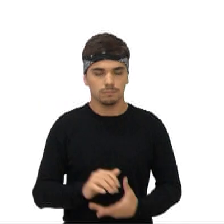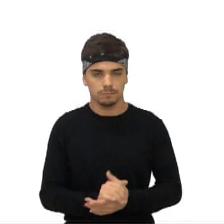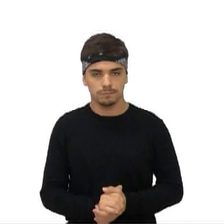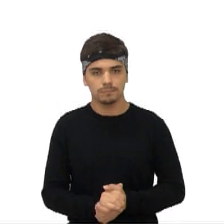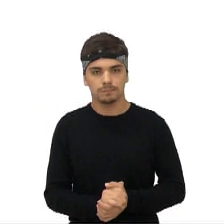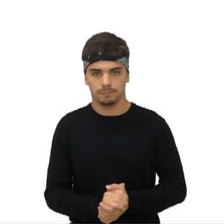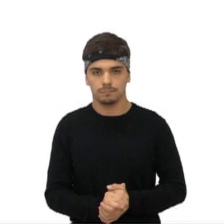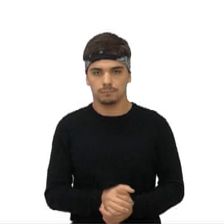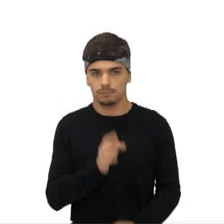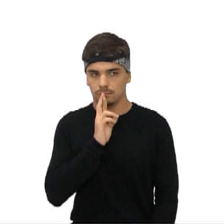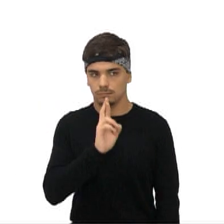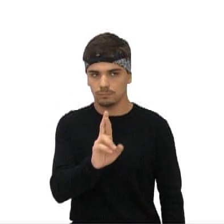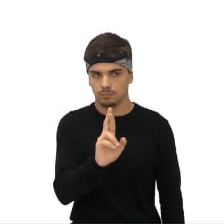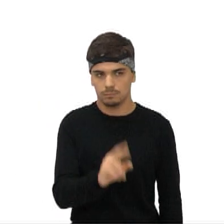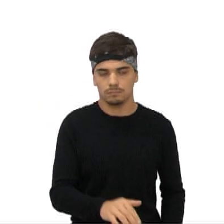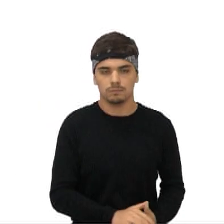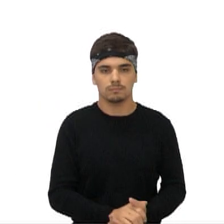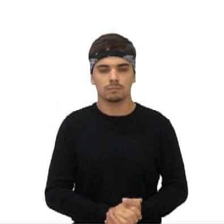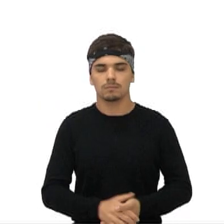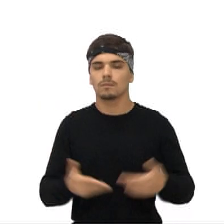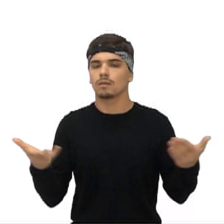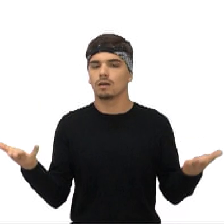31,25. Então,